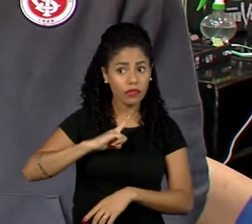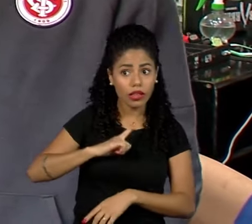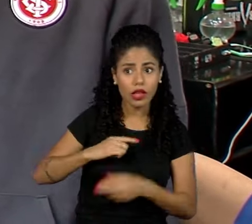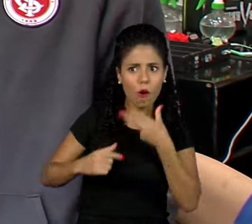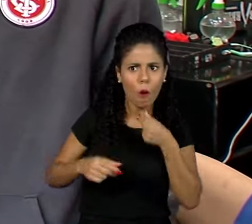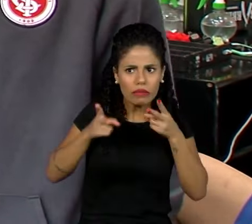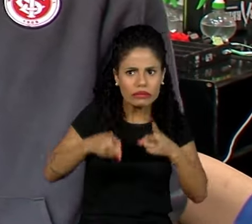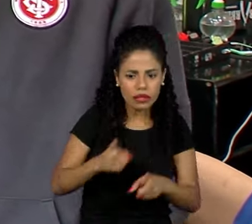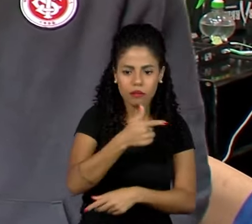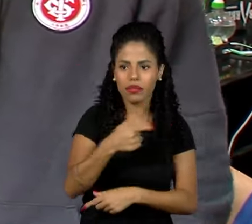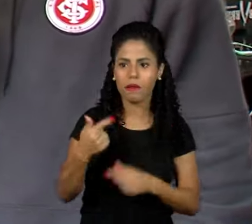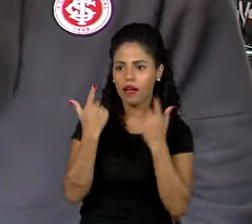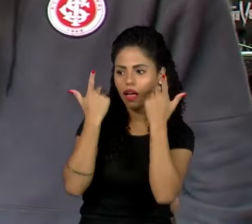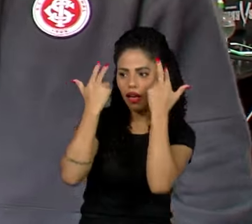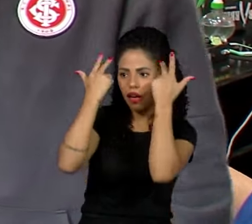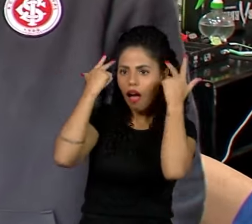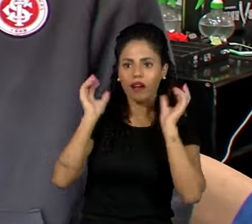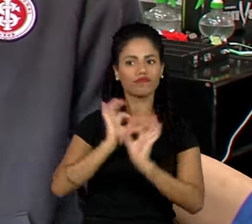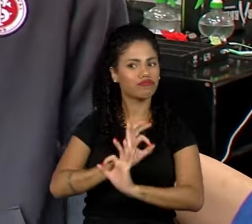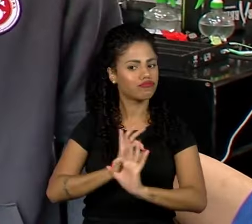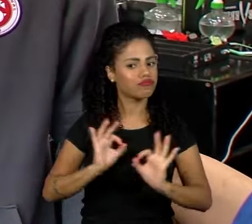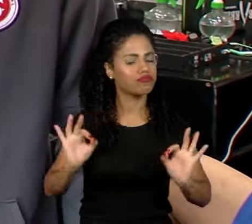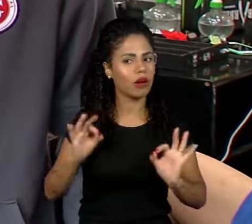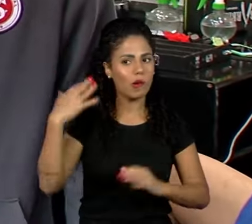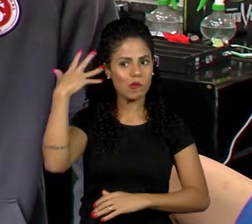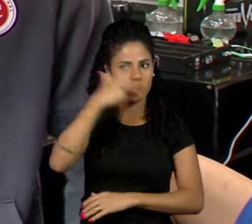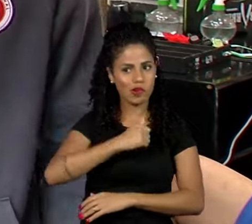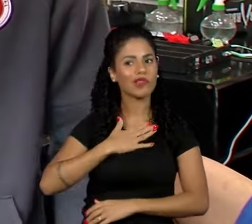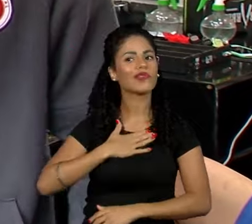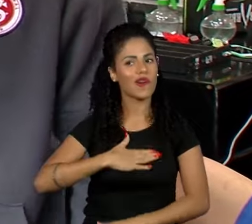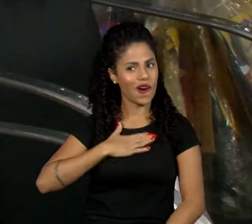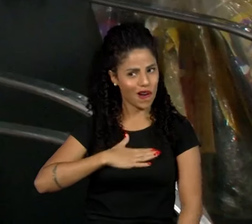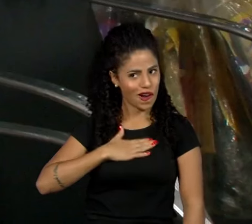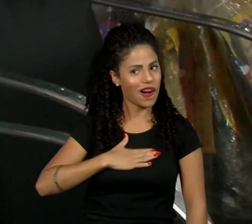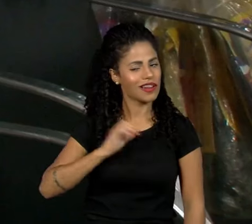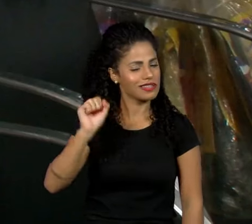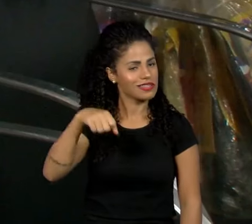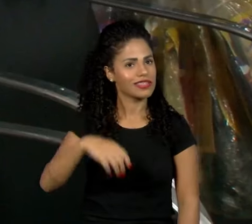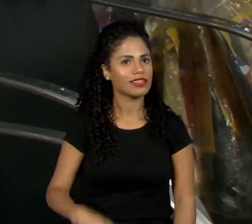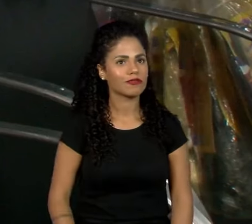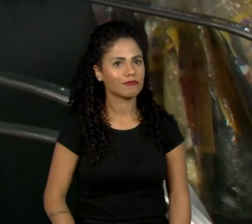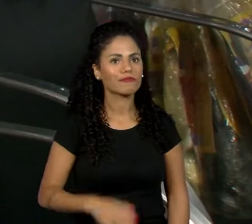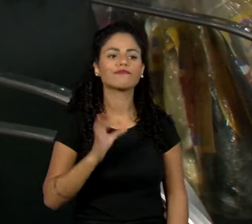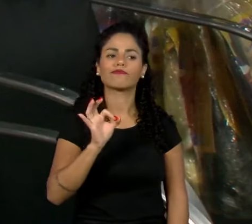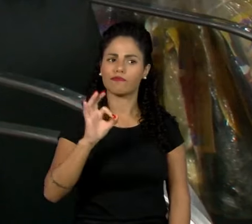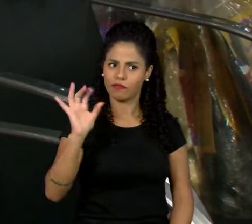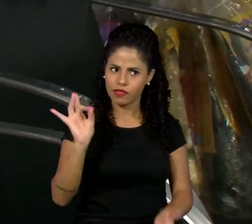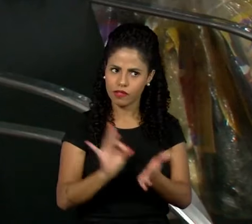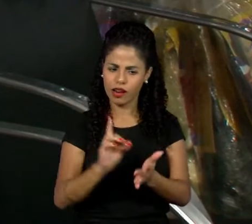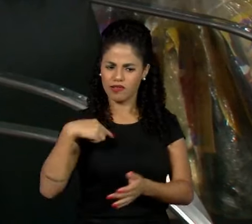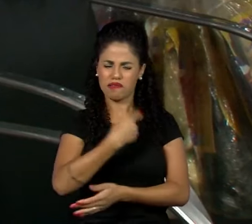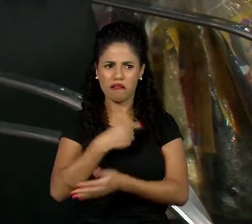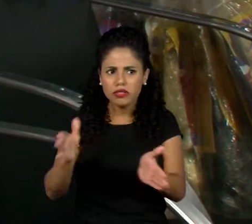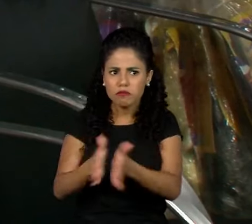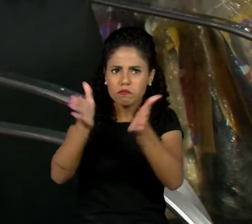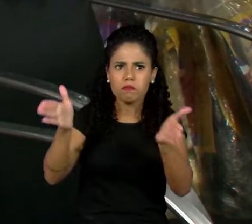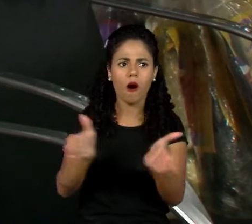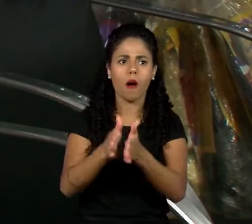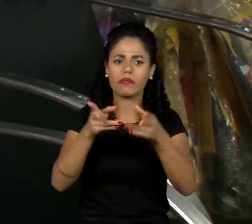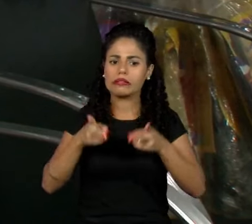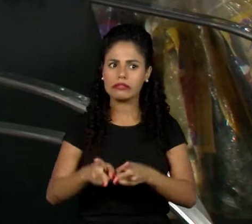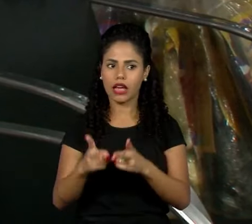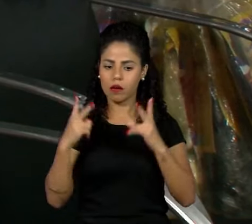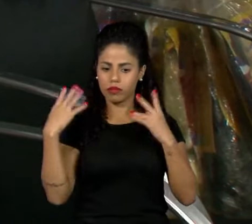sempre estar na régua, né? Sempre estar exalando beleza e tal. Sim, ainda mais nós somos pobres, eu acho que nós precisamos estar sempre bonito,